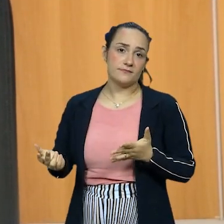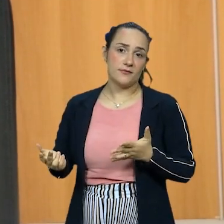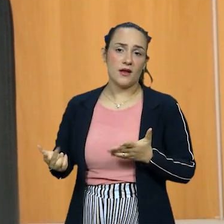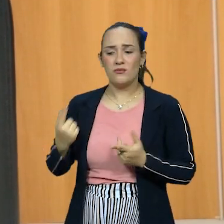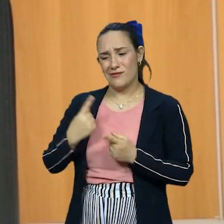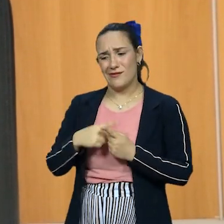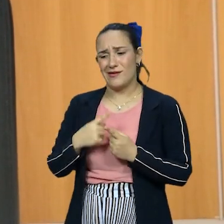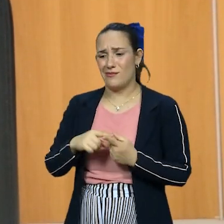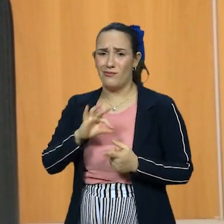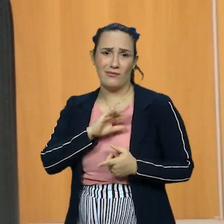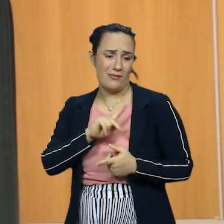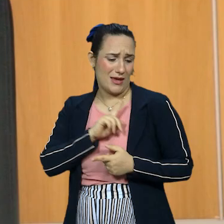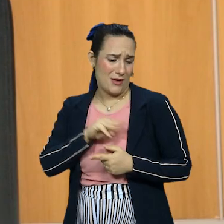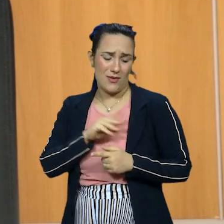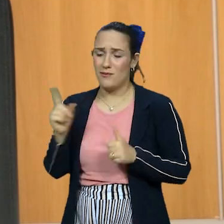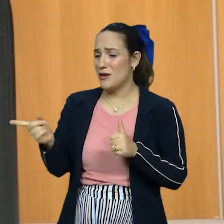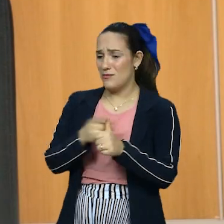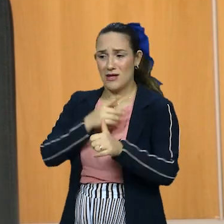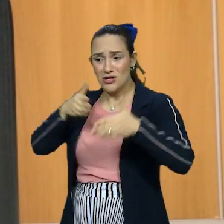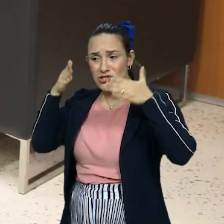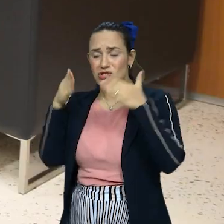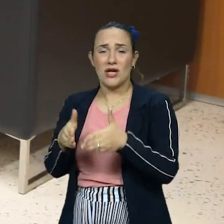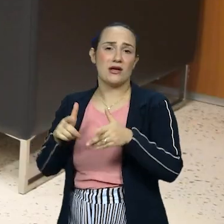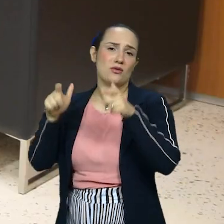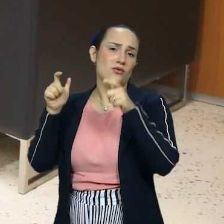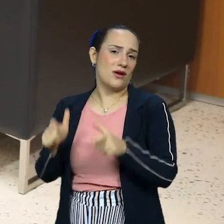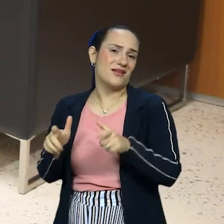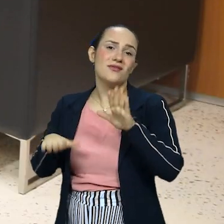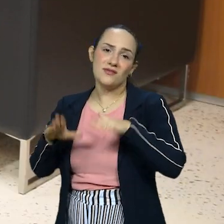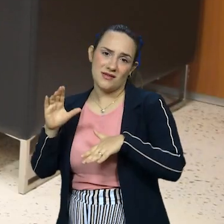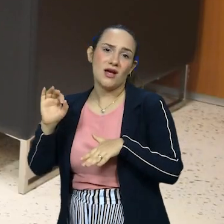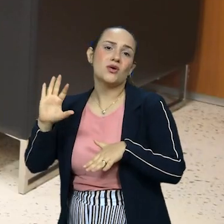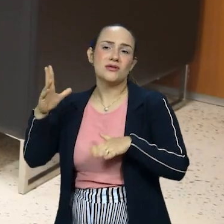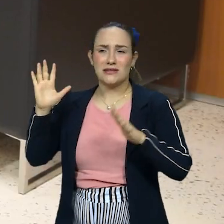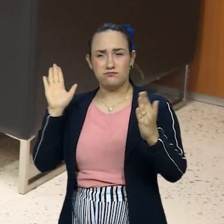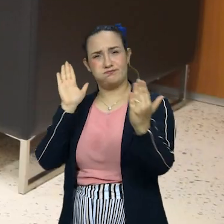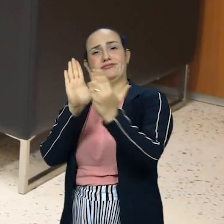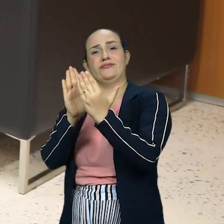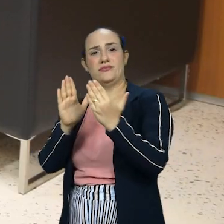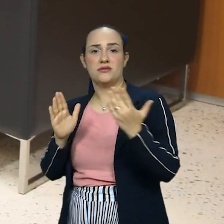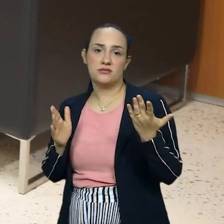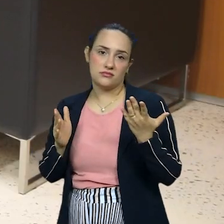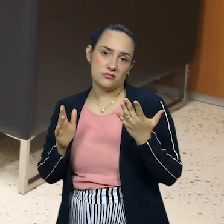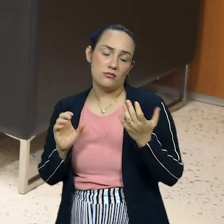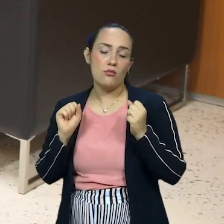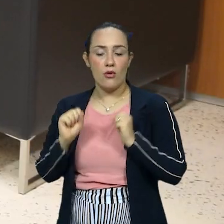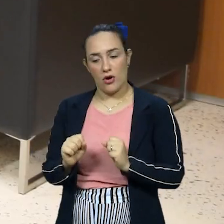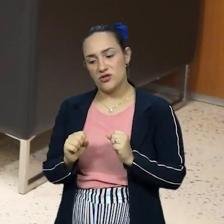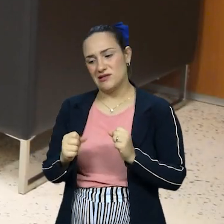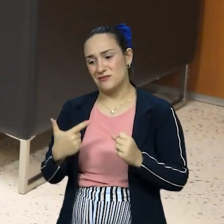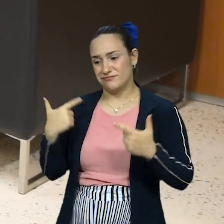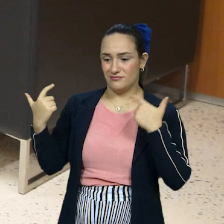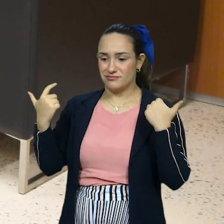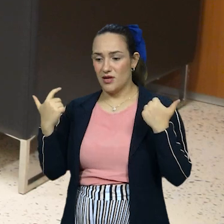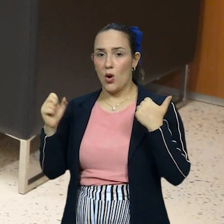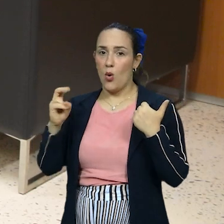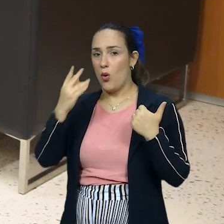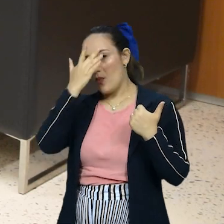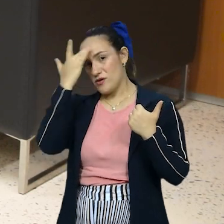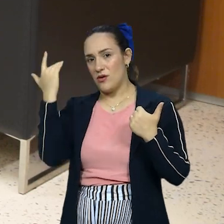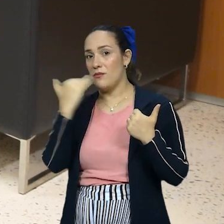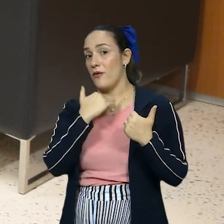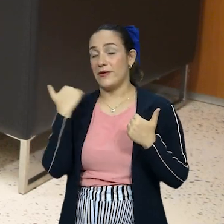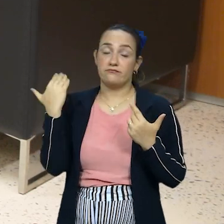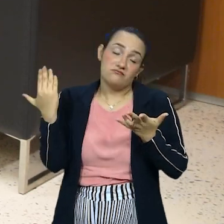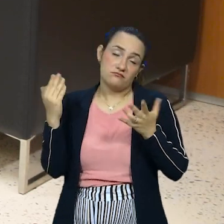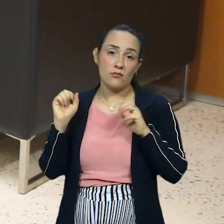da... Porque a polícia militar é a primeira que chega nos eventos, né? Então, geralmente há algum embate ali, ou com lesão corporal, ou